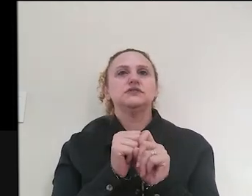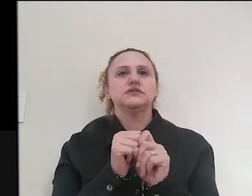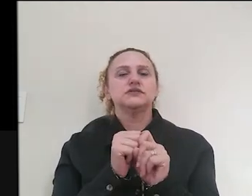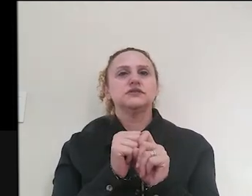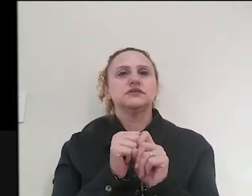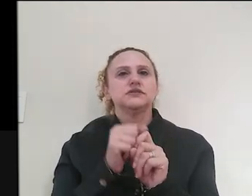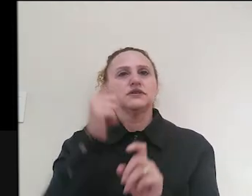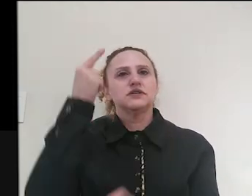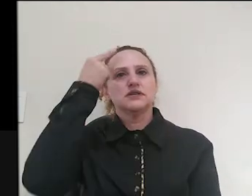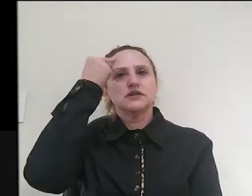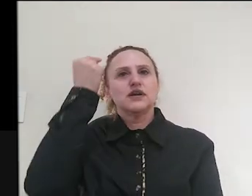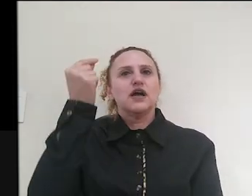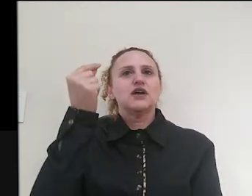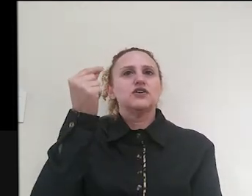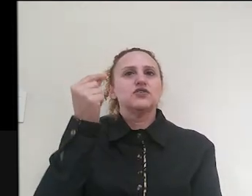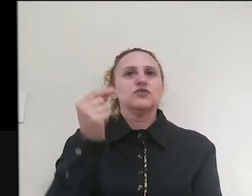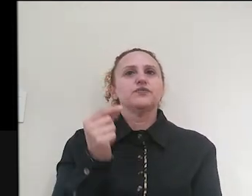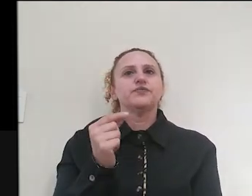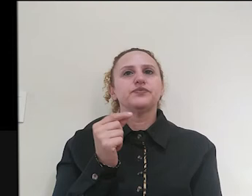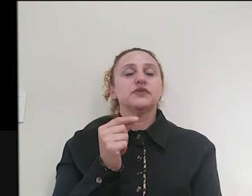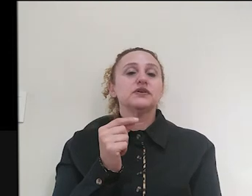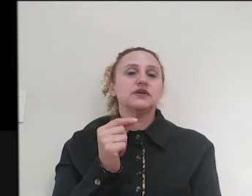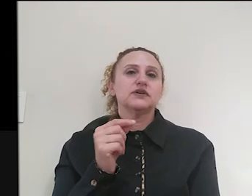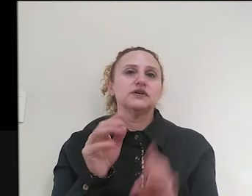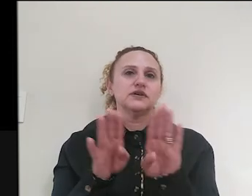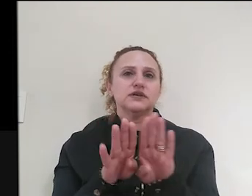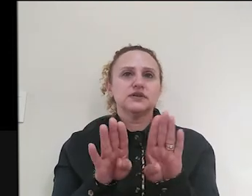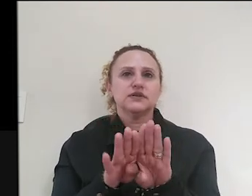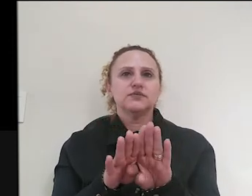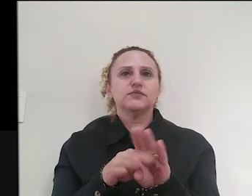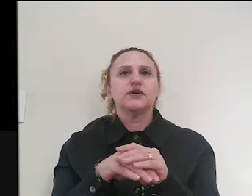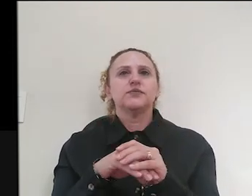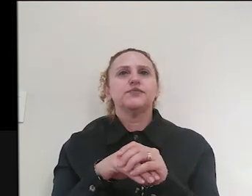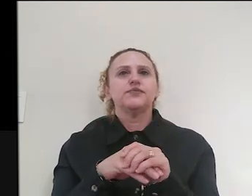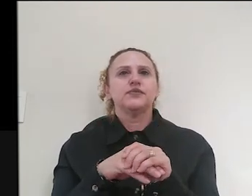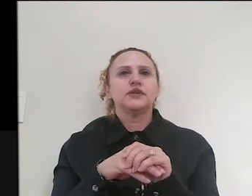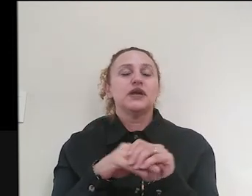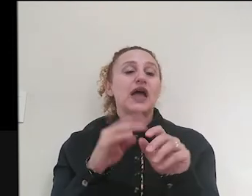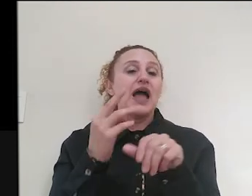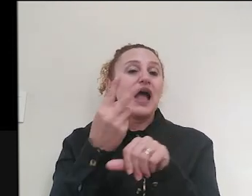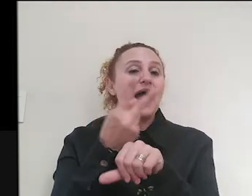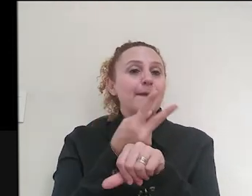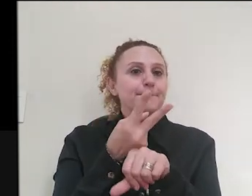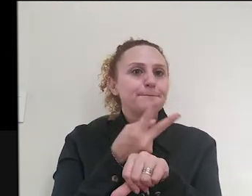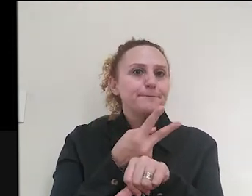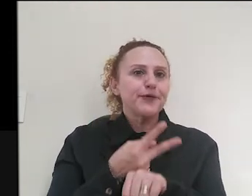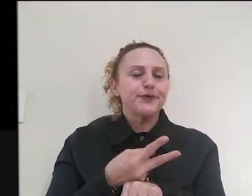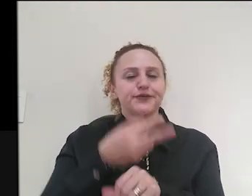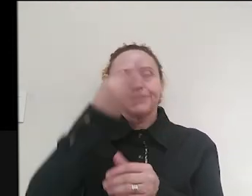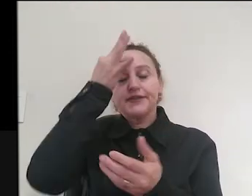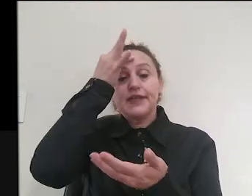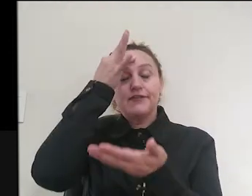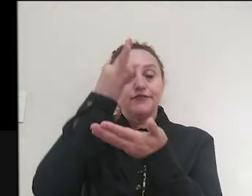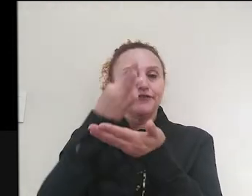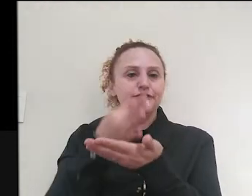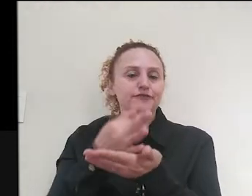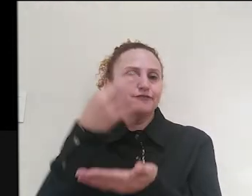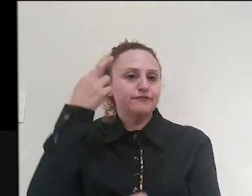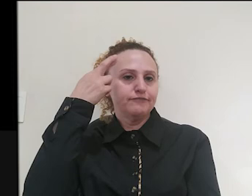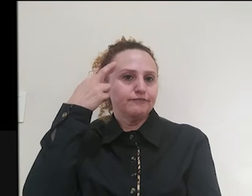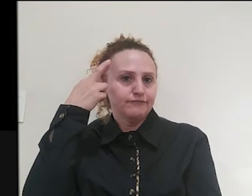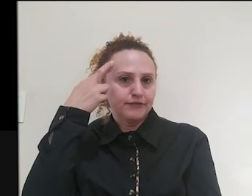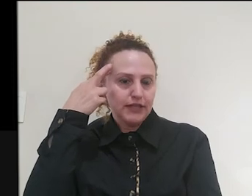o evolucionismo do Darwin. E algumas características do realismo seria a busca da objetividade, a fé na razão, a preocupação com o